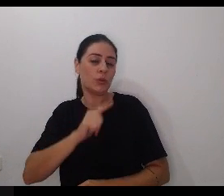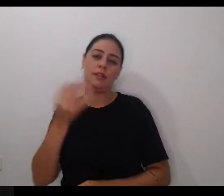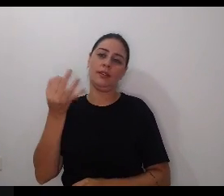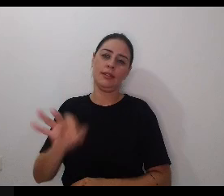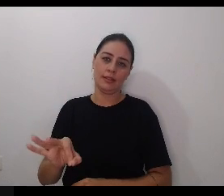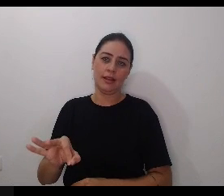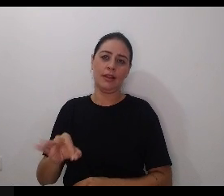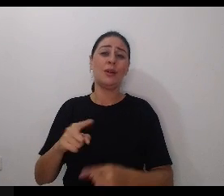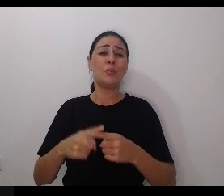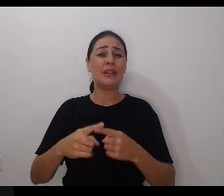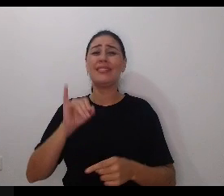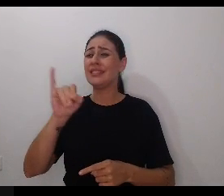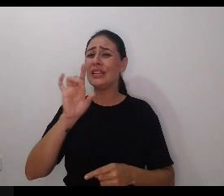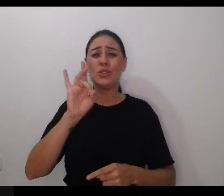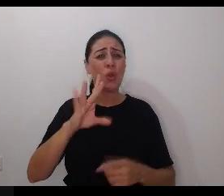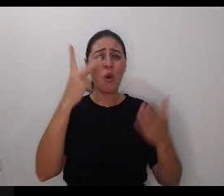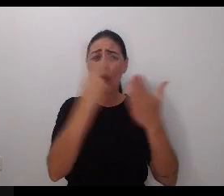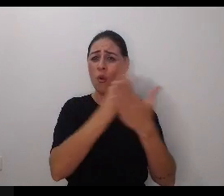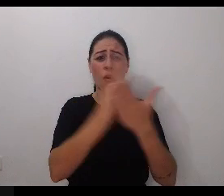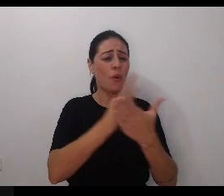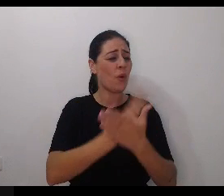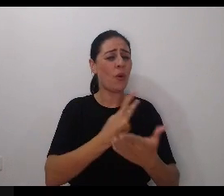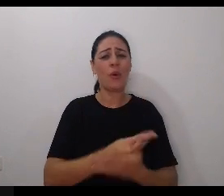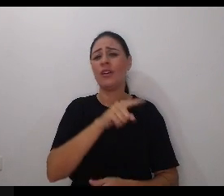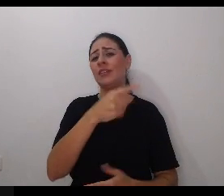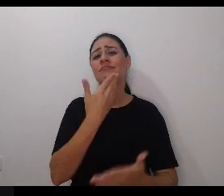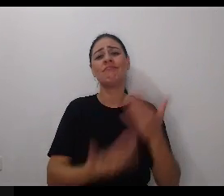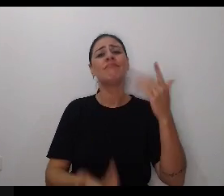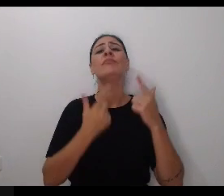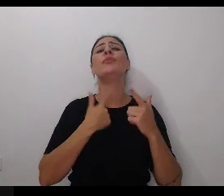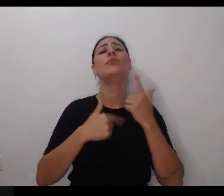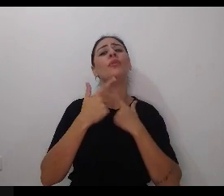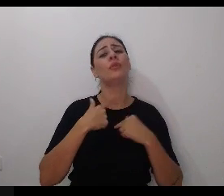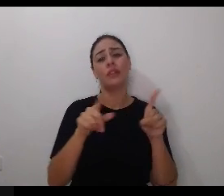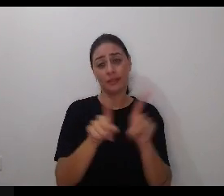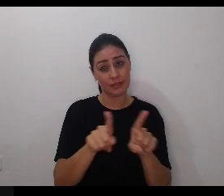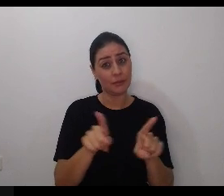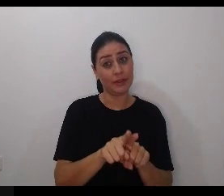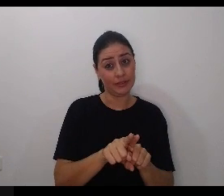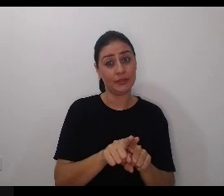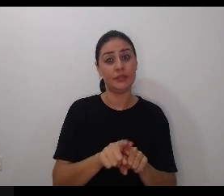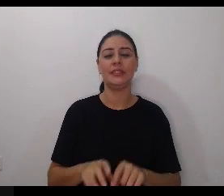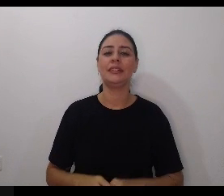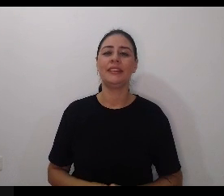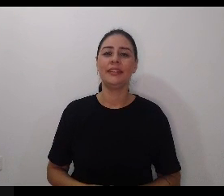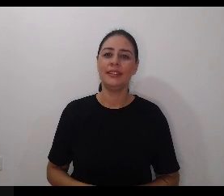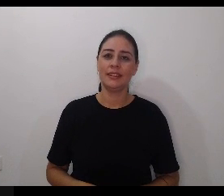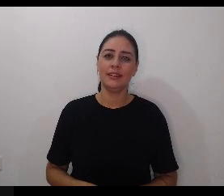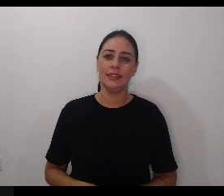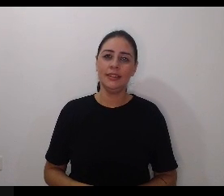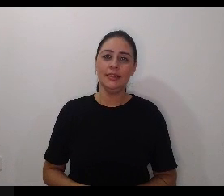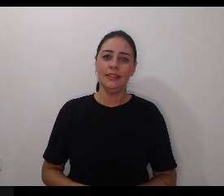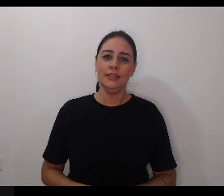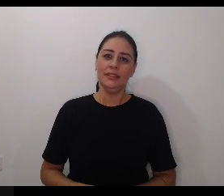para a criança, mas ao mesmo tempo que ela consiga acertar. Porque se ela só tiver não conseguindo, ela